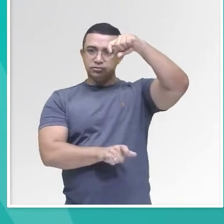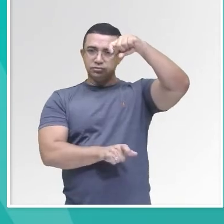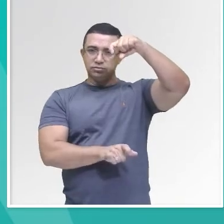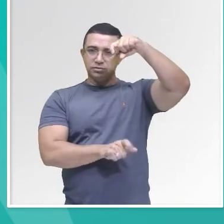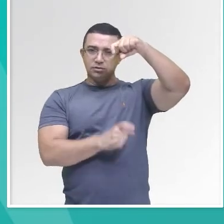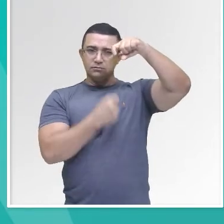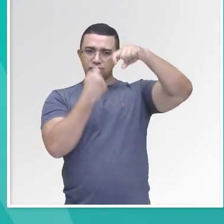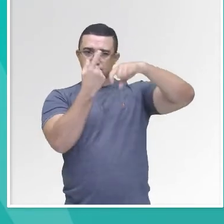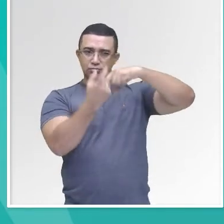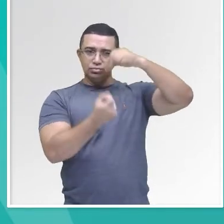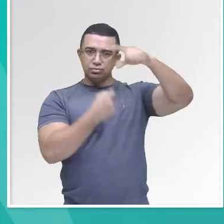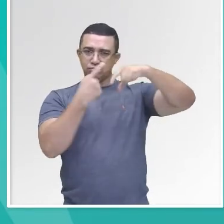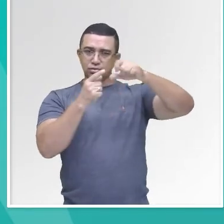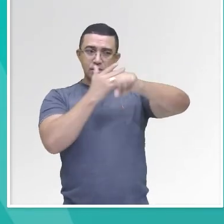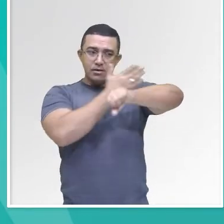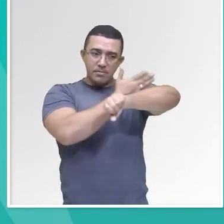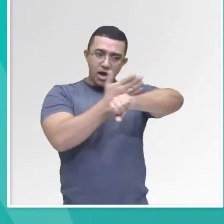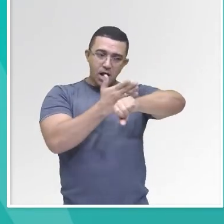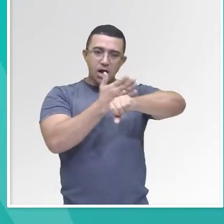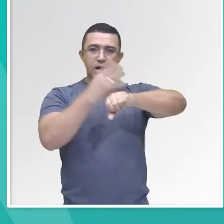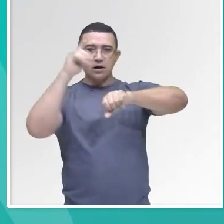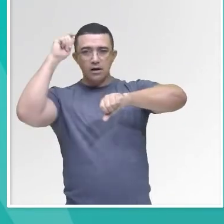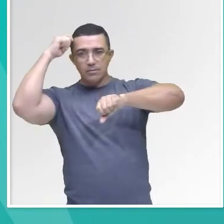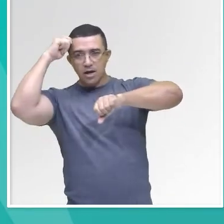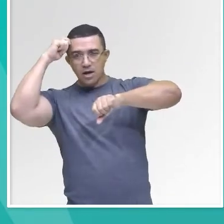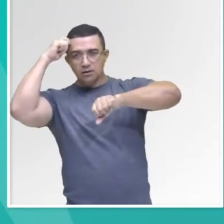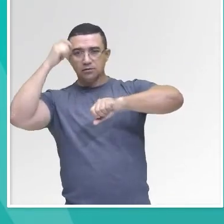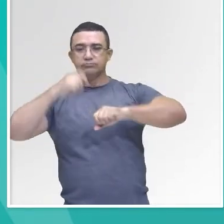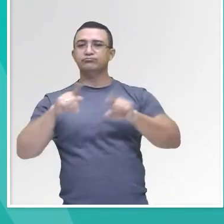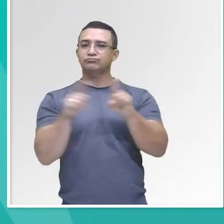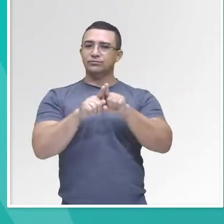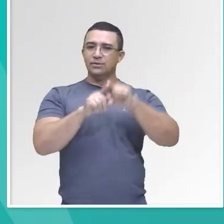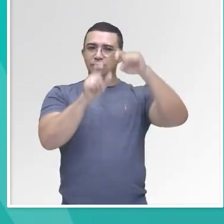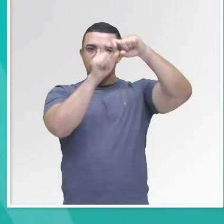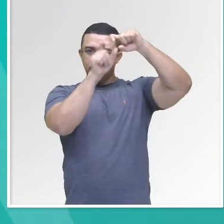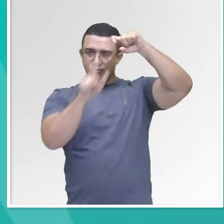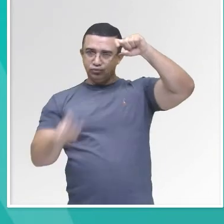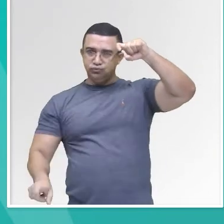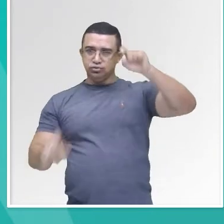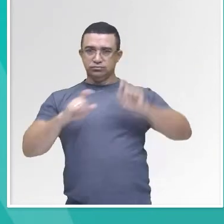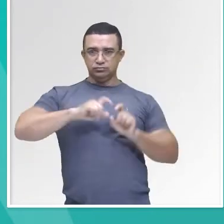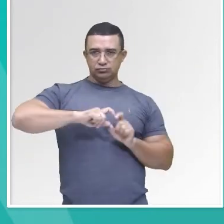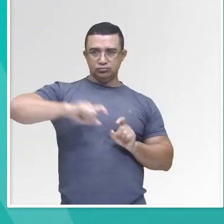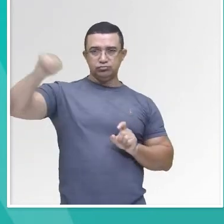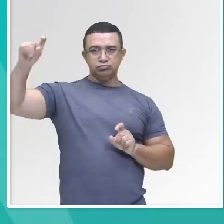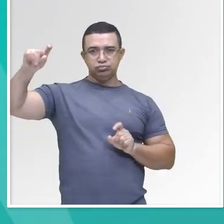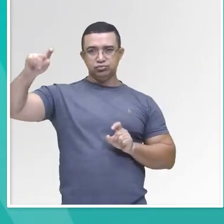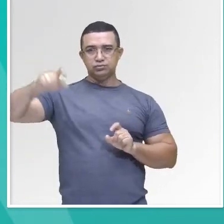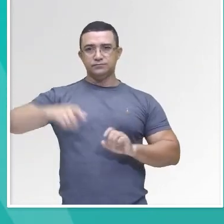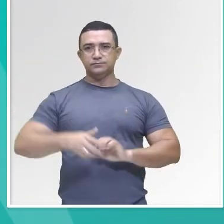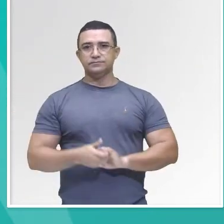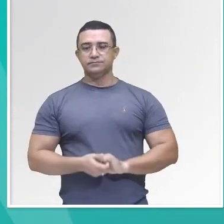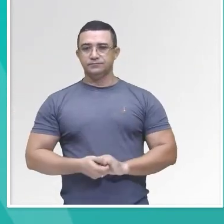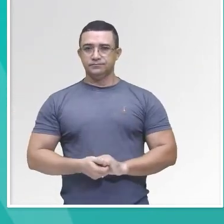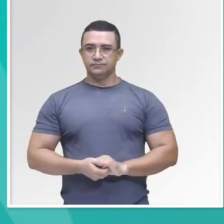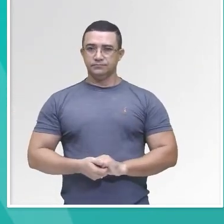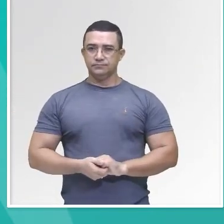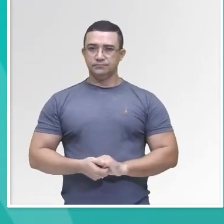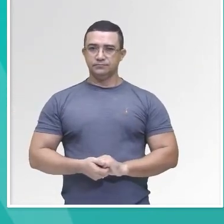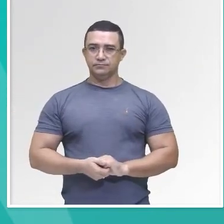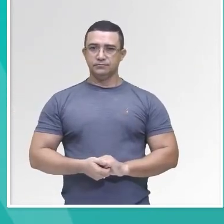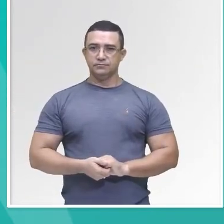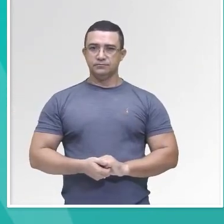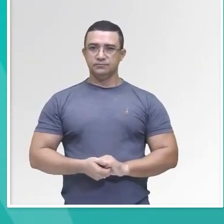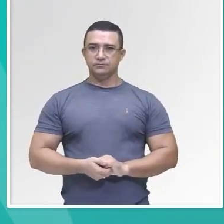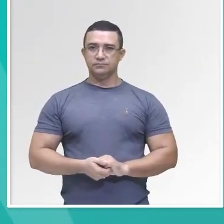branca e preta. E a mesma coisa na diagonal. No caso, na diagonal a gente já vai ter aí uma série de cores.